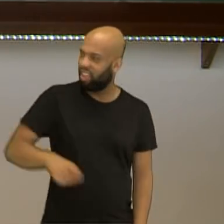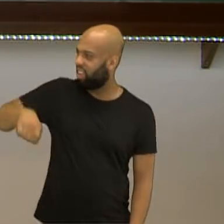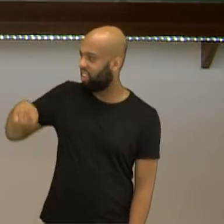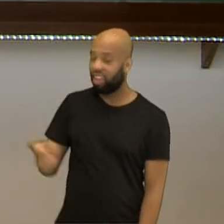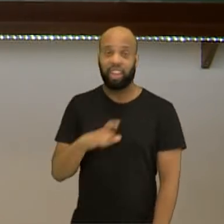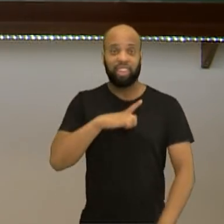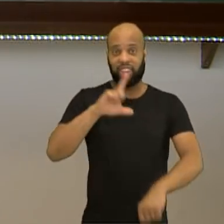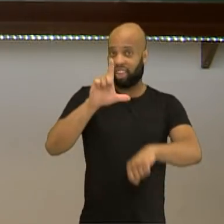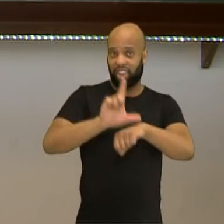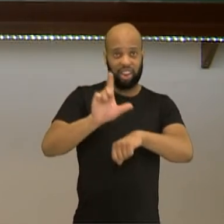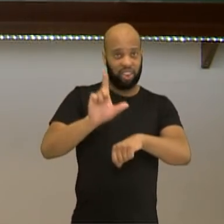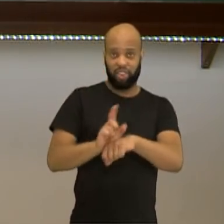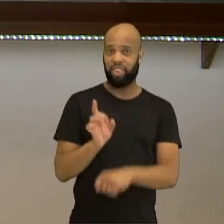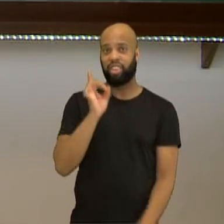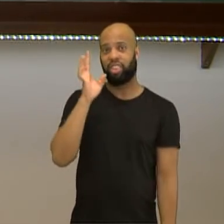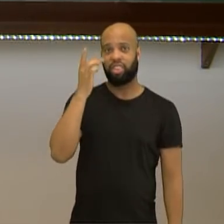né,